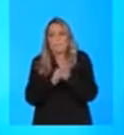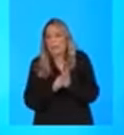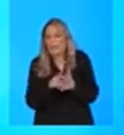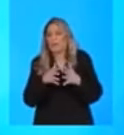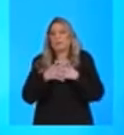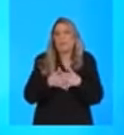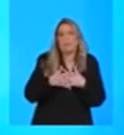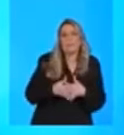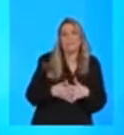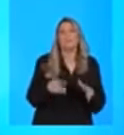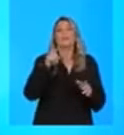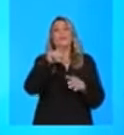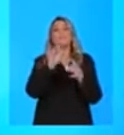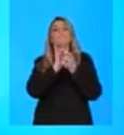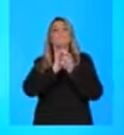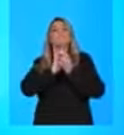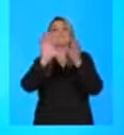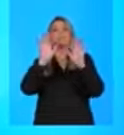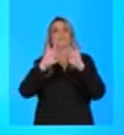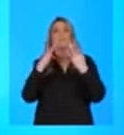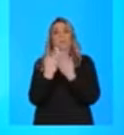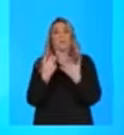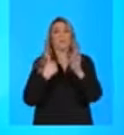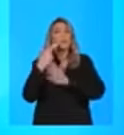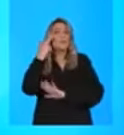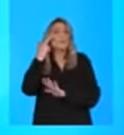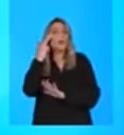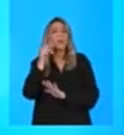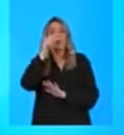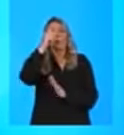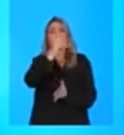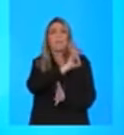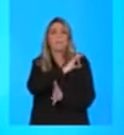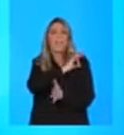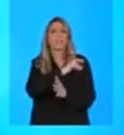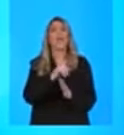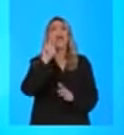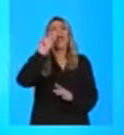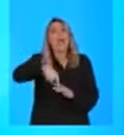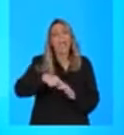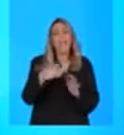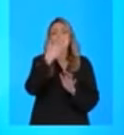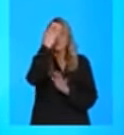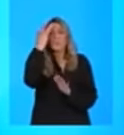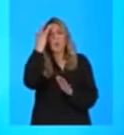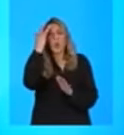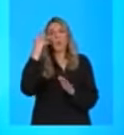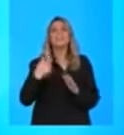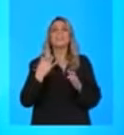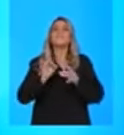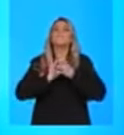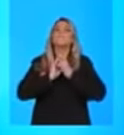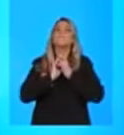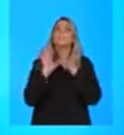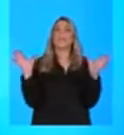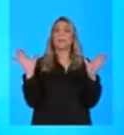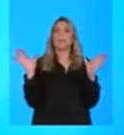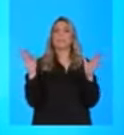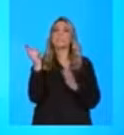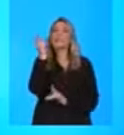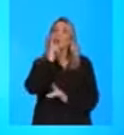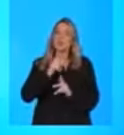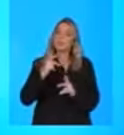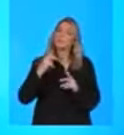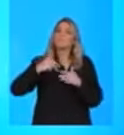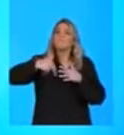dar autonomia pras famílias o meu sonho como Prefeito é que as pessoas dependam cada vez menos da prefeitura que elas possam caminhar com as